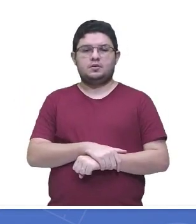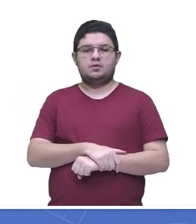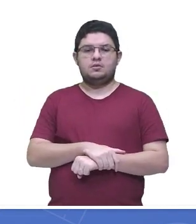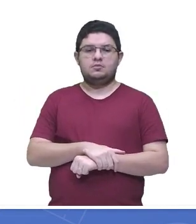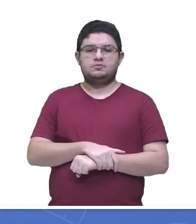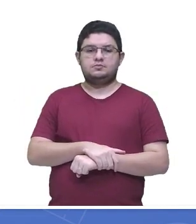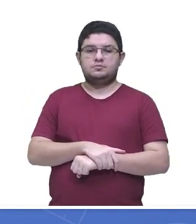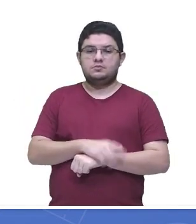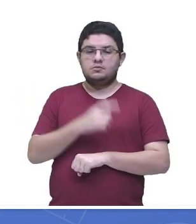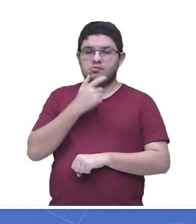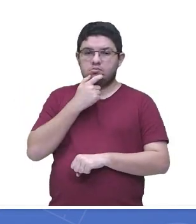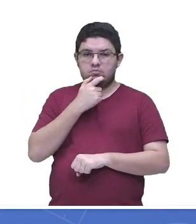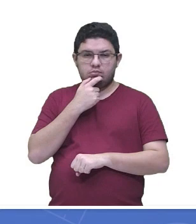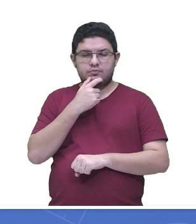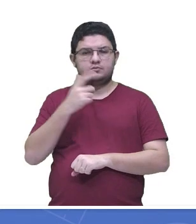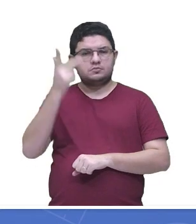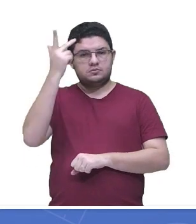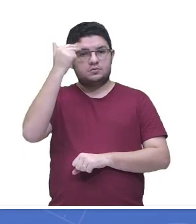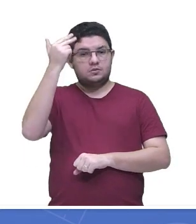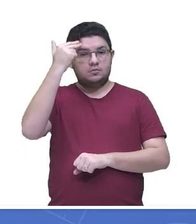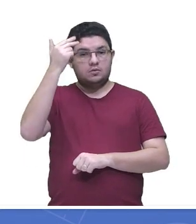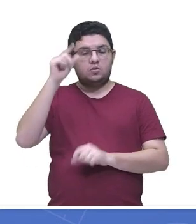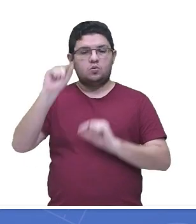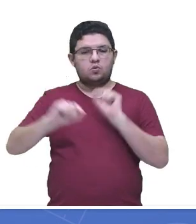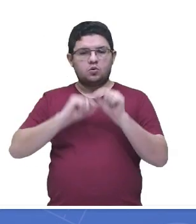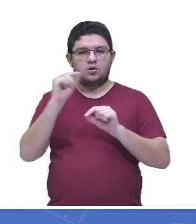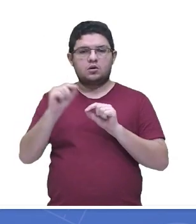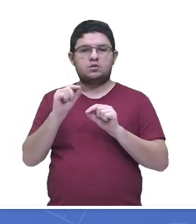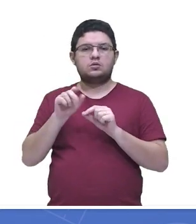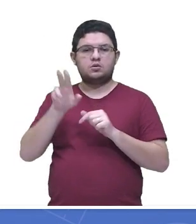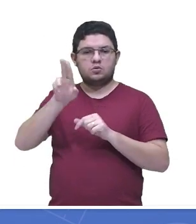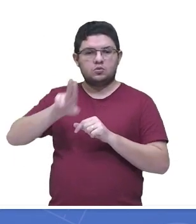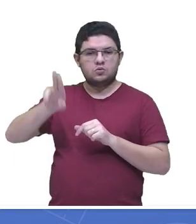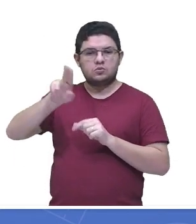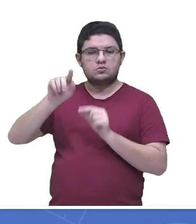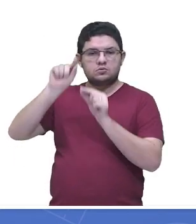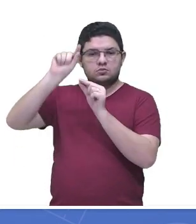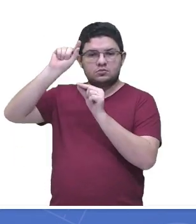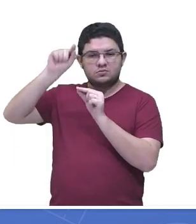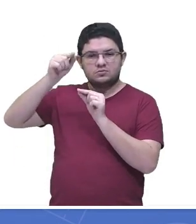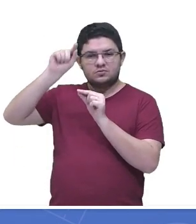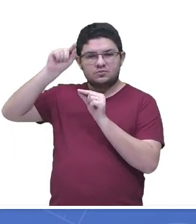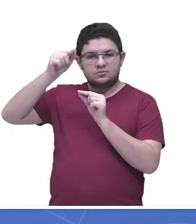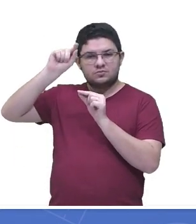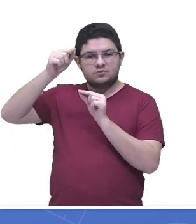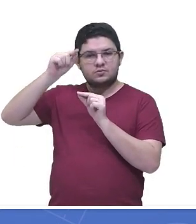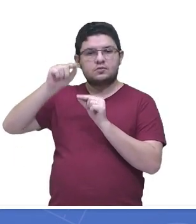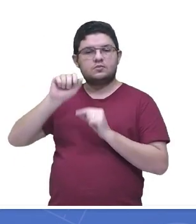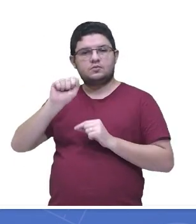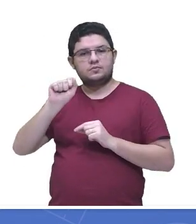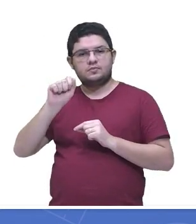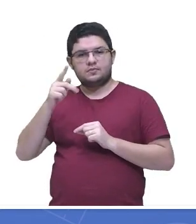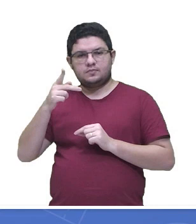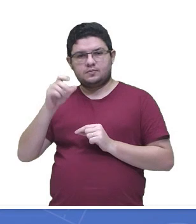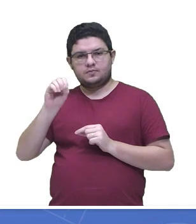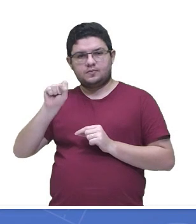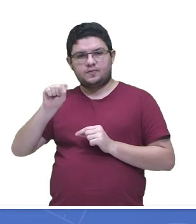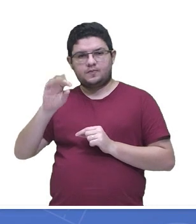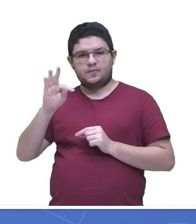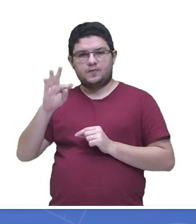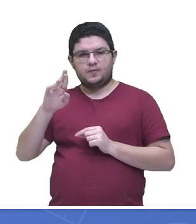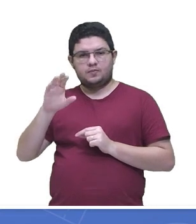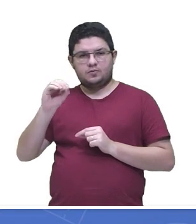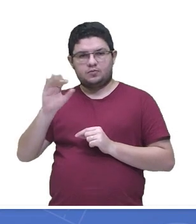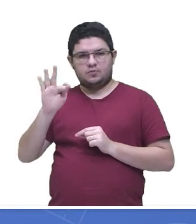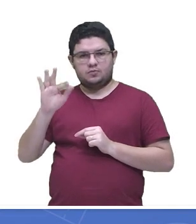inglesa, é muito comum o uso desse símbolo aqui, que é o apóstrofo. é o nome dele, apóstrofo, e ele é